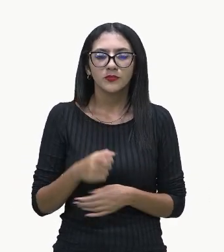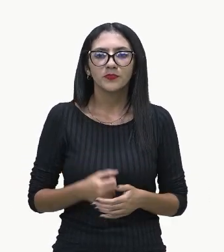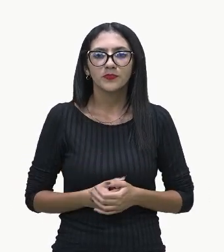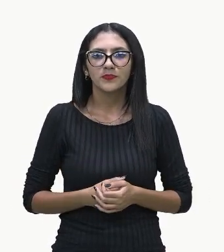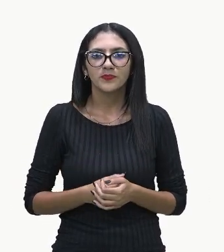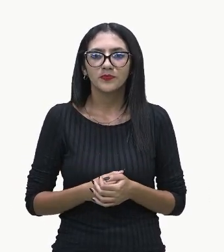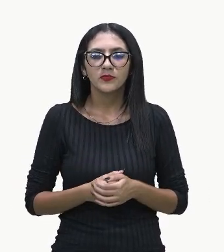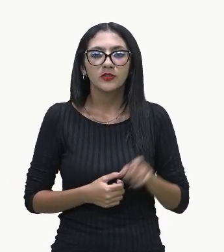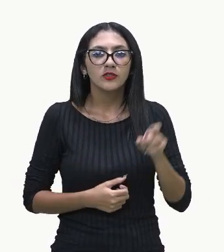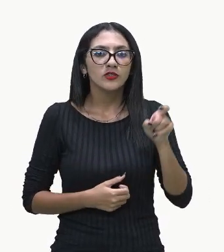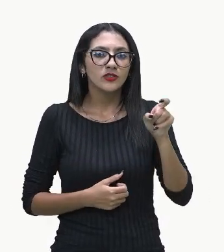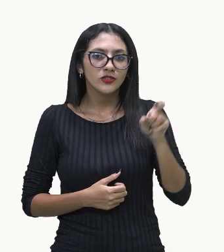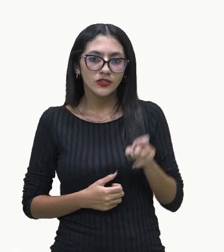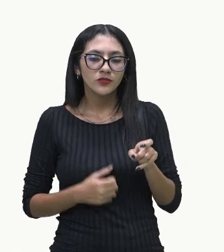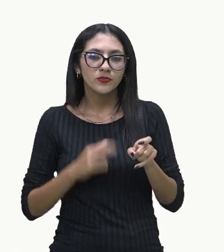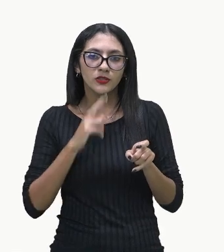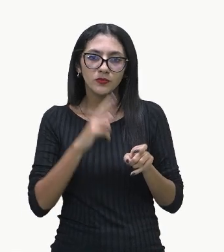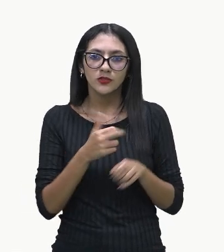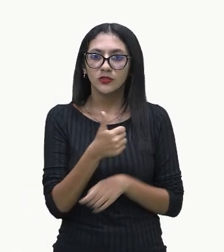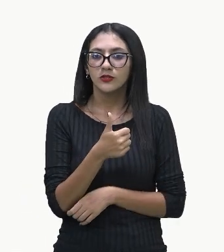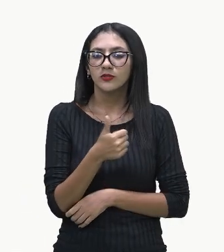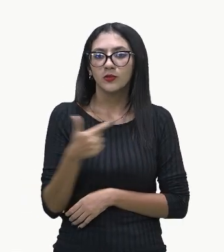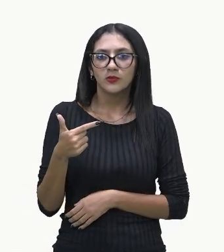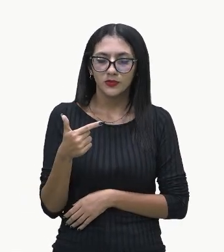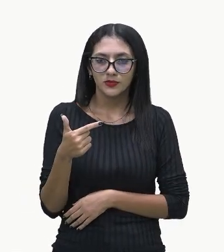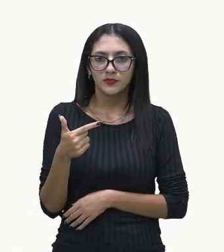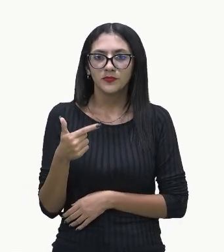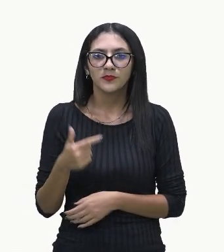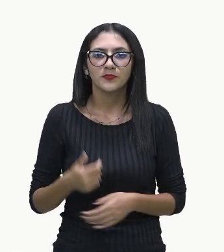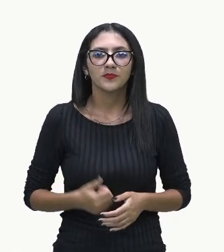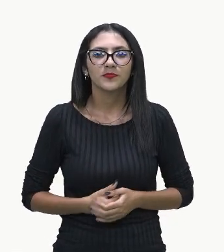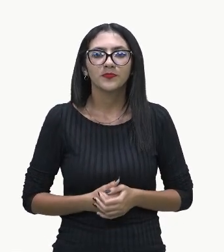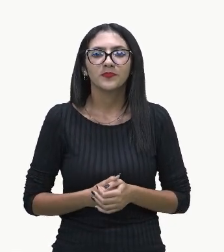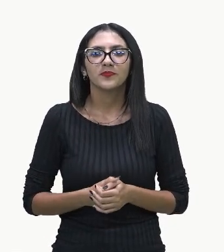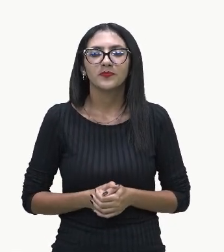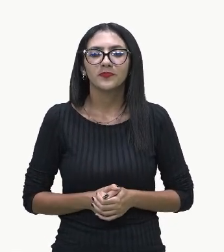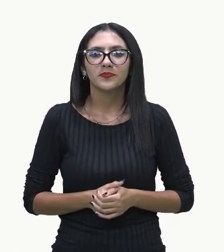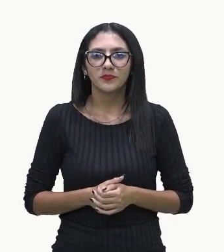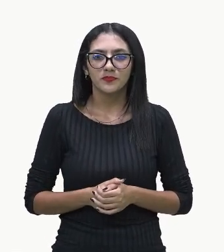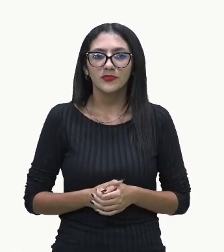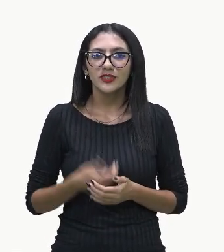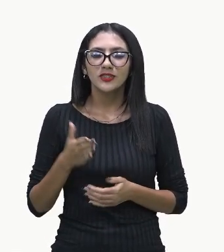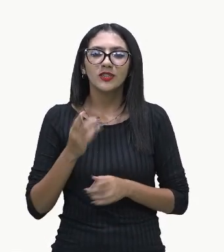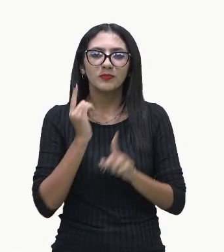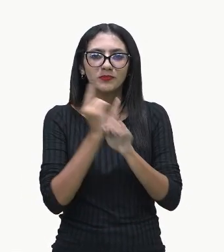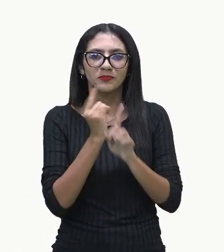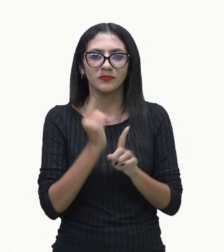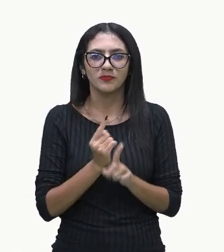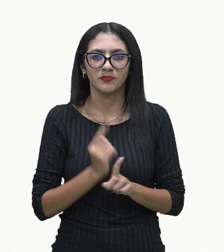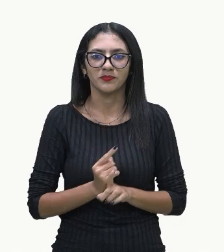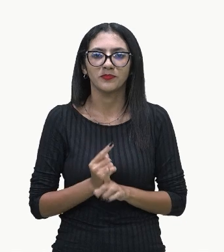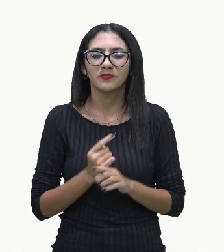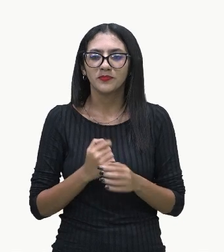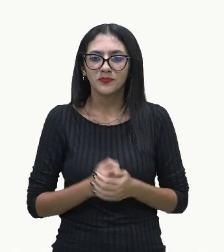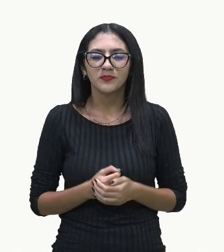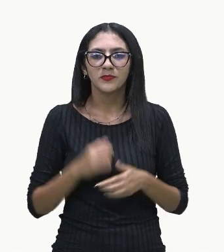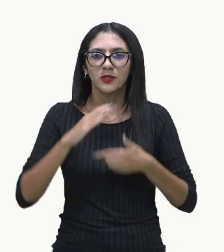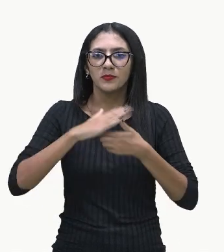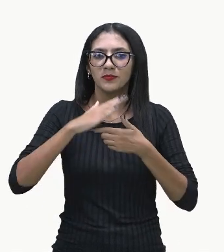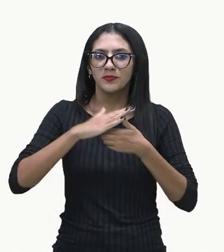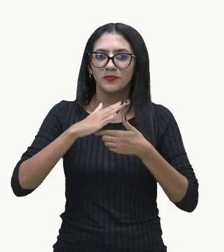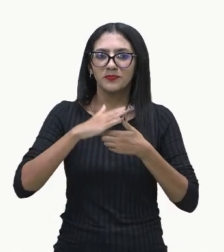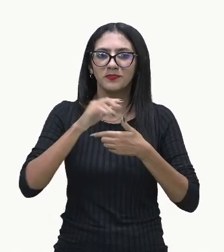x é igual a 12. Pronto. Se descobriu aí a medida do cateto nesse triângulo retângulo, usando